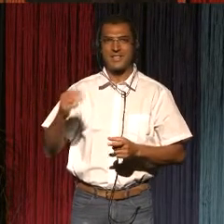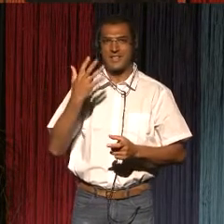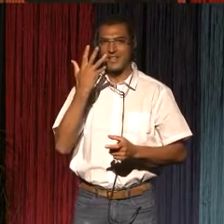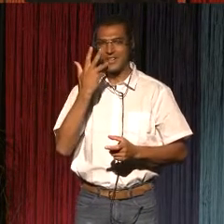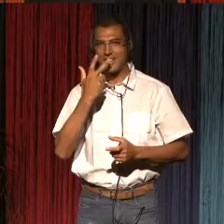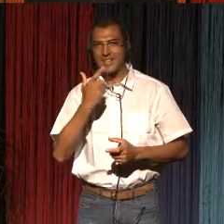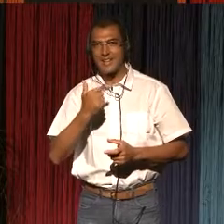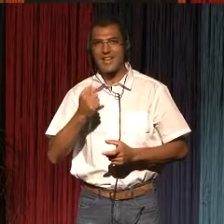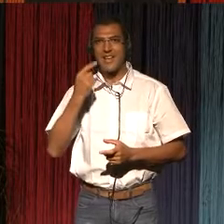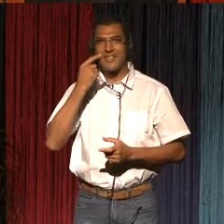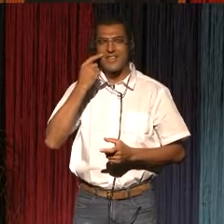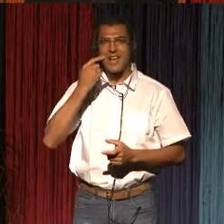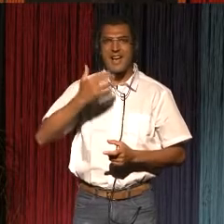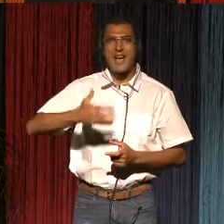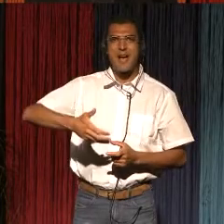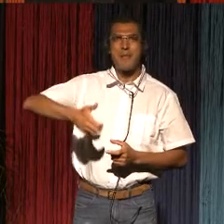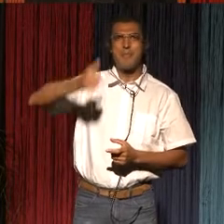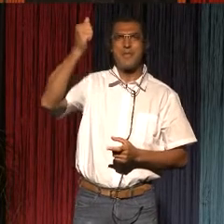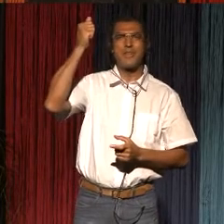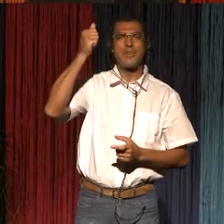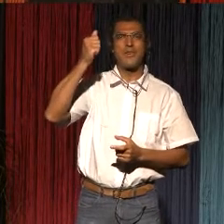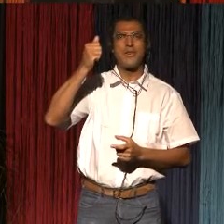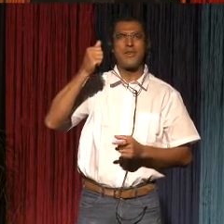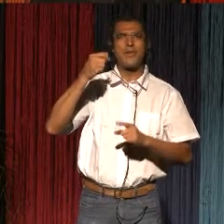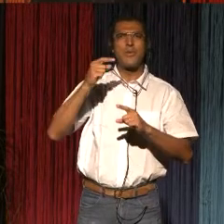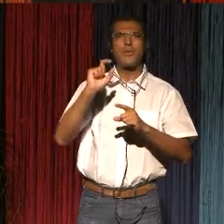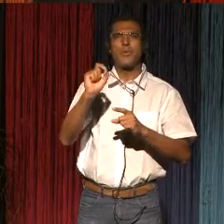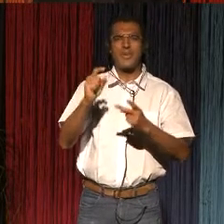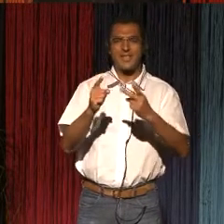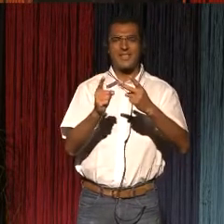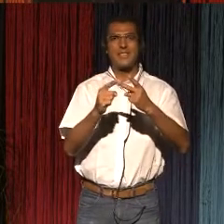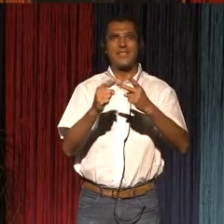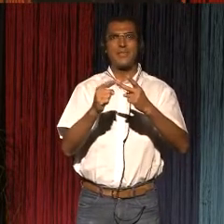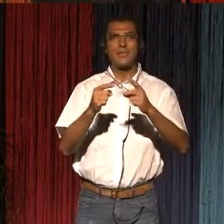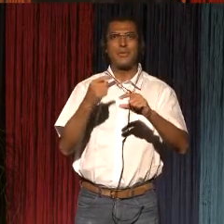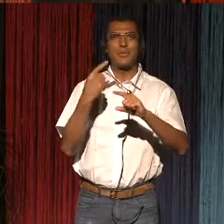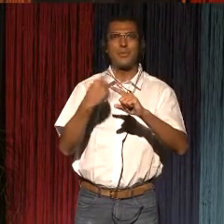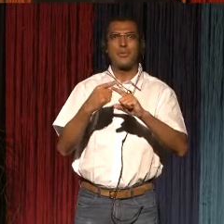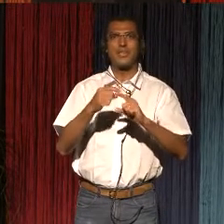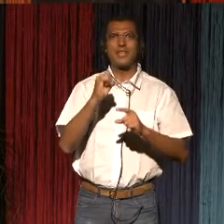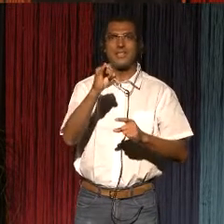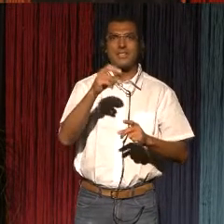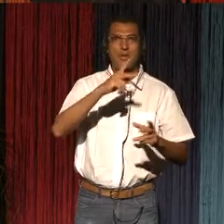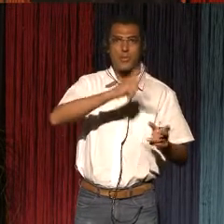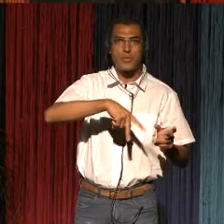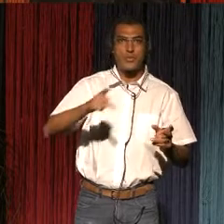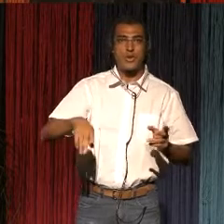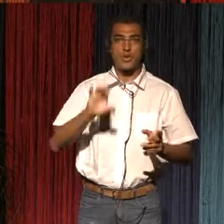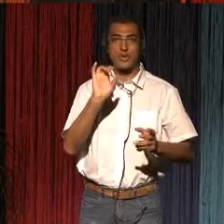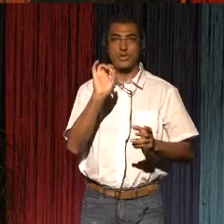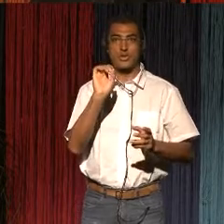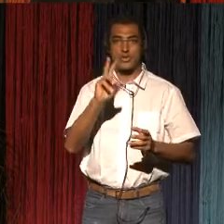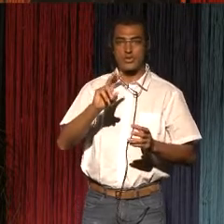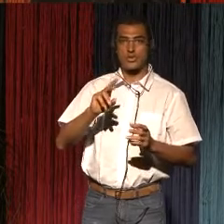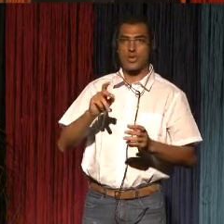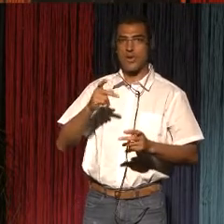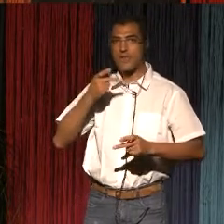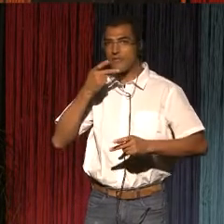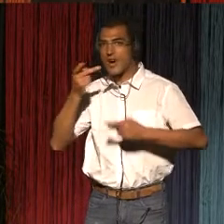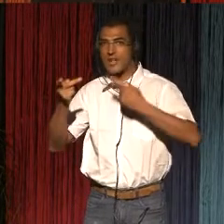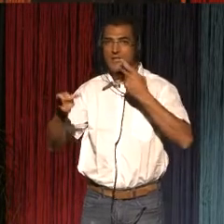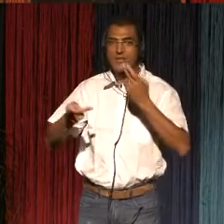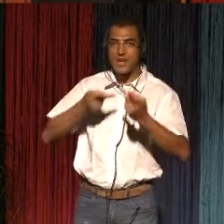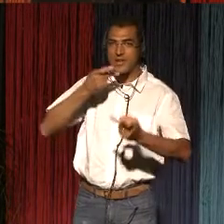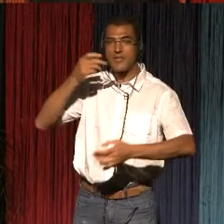melhor naqueles que foram expostos à contação de história, que na leitura da história. Isso é muito importante, porque o